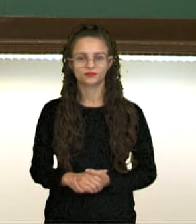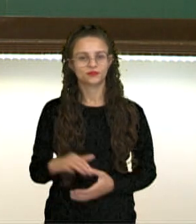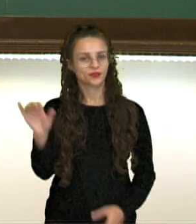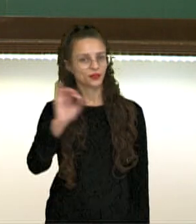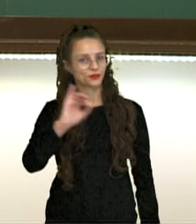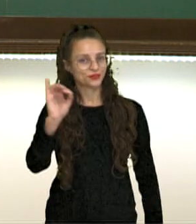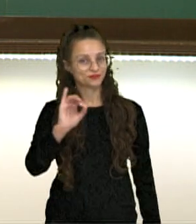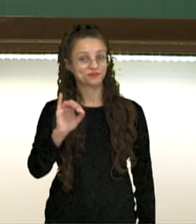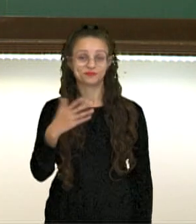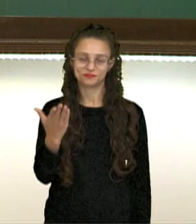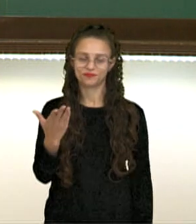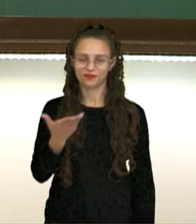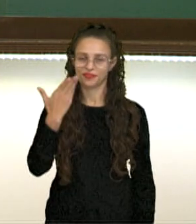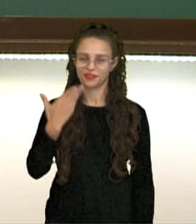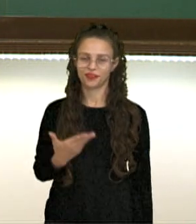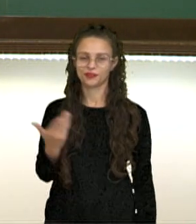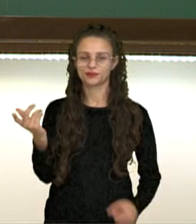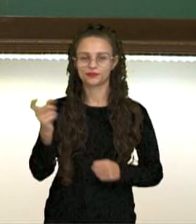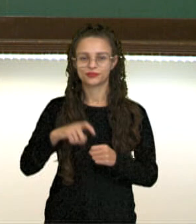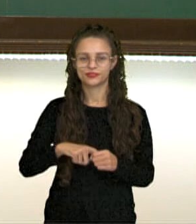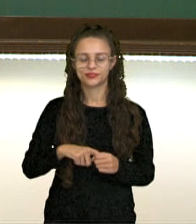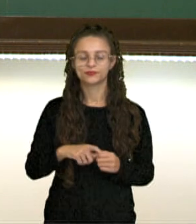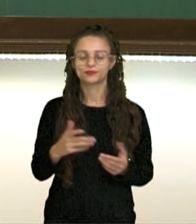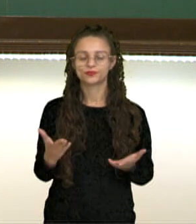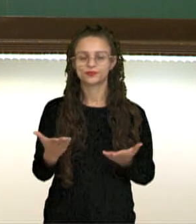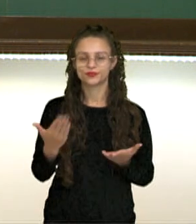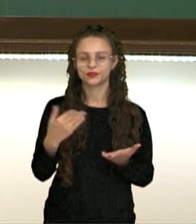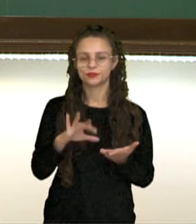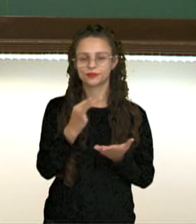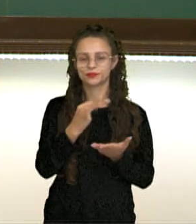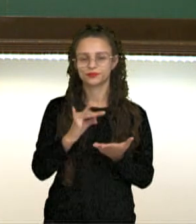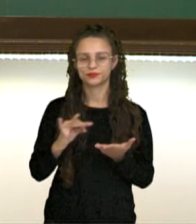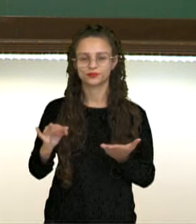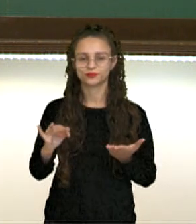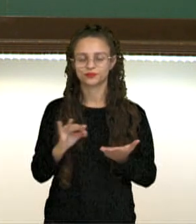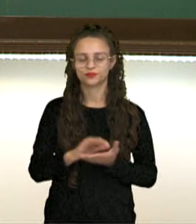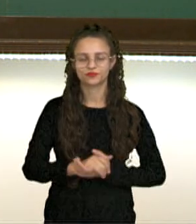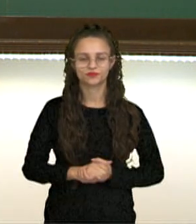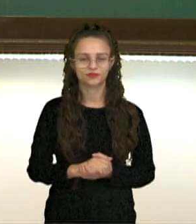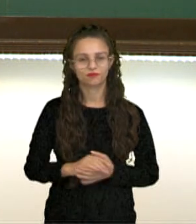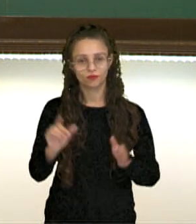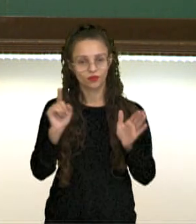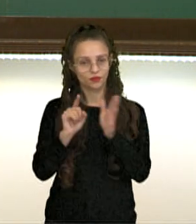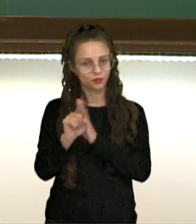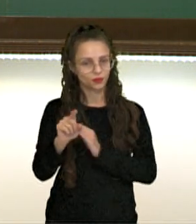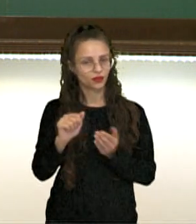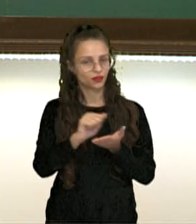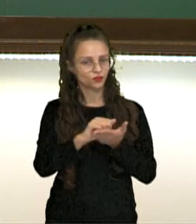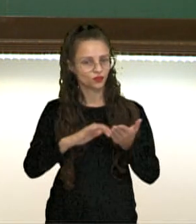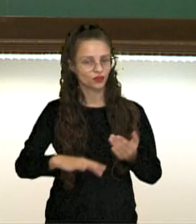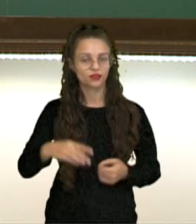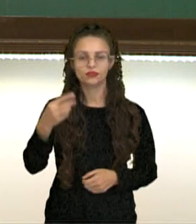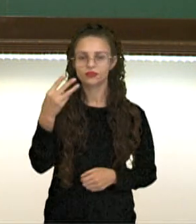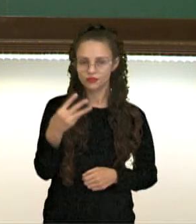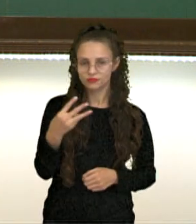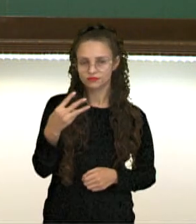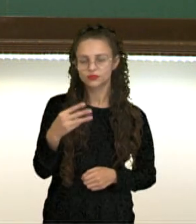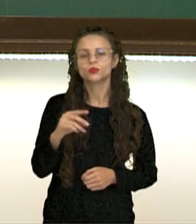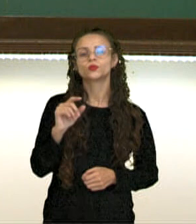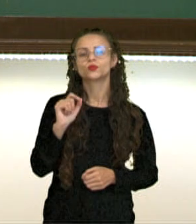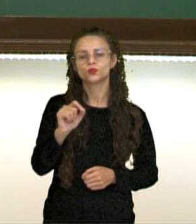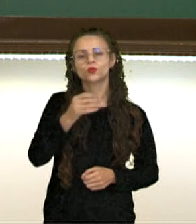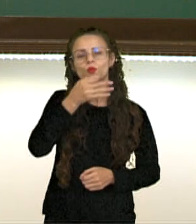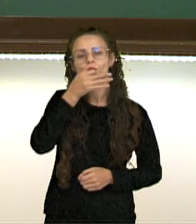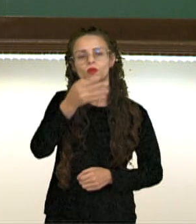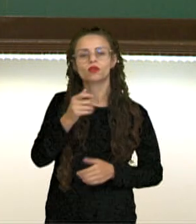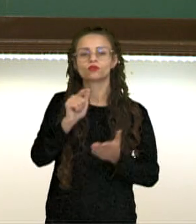Oiê, voltei. Vamos conferir então o gabarito? Eu te perguntei na atividade 3, qual o posicionamento